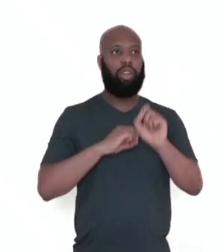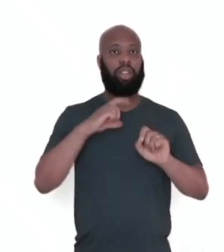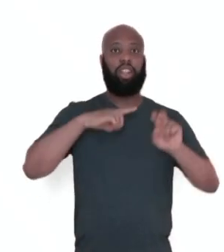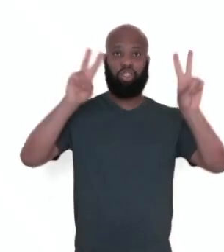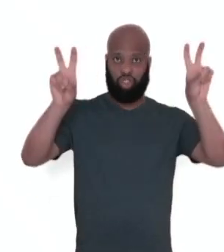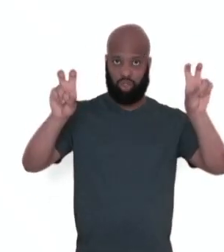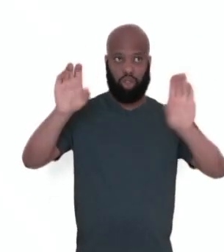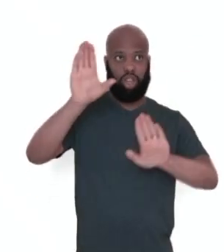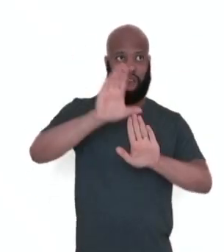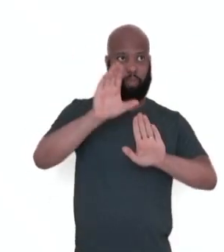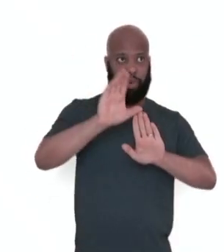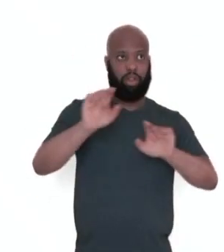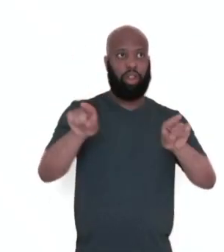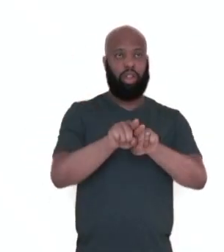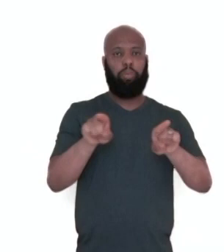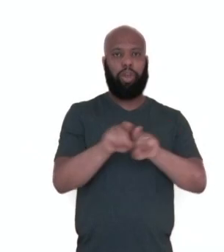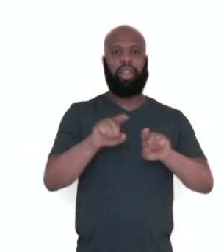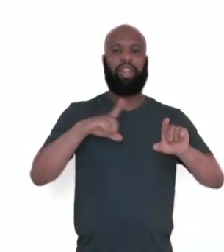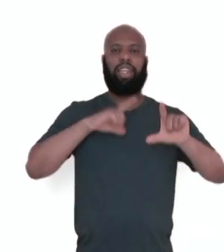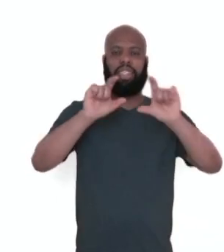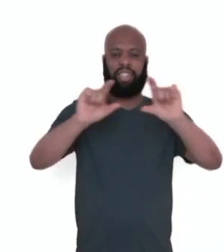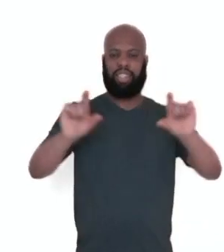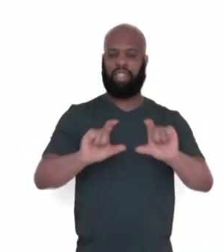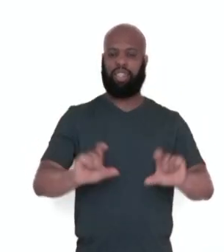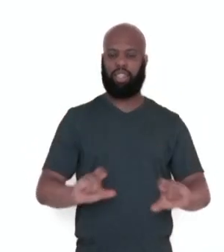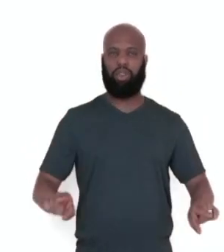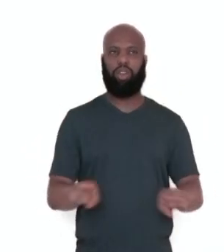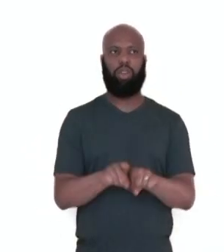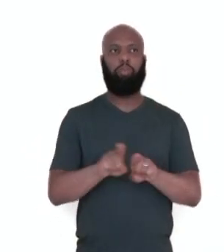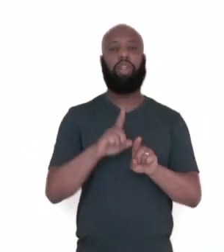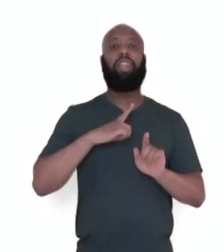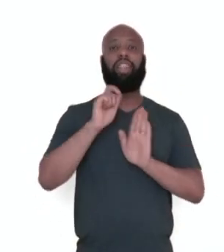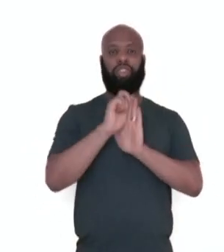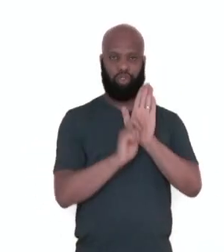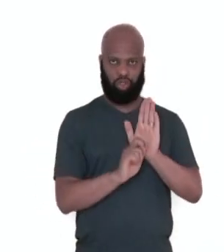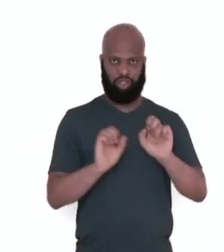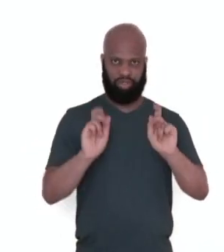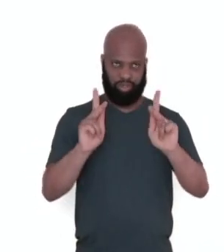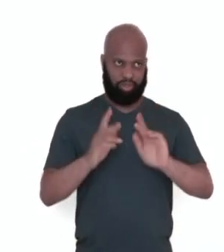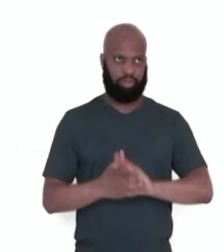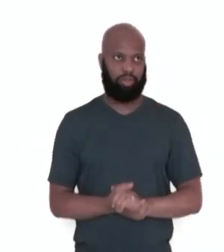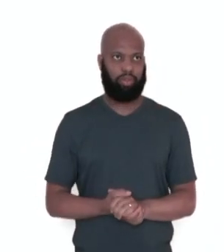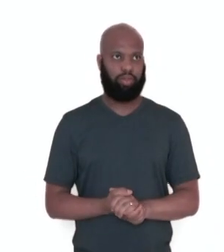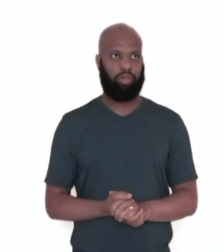título, capítulo, né? E na sequência a gente vem com os artigos.